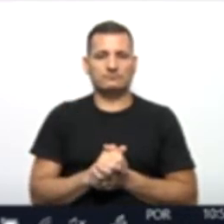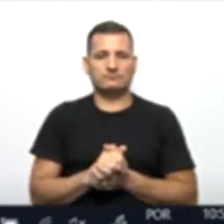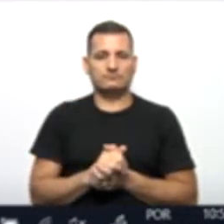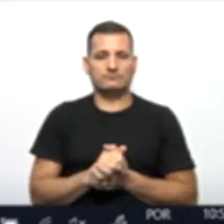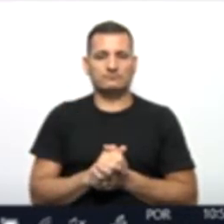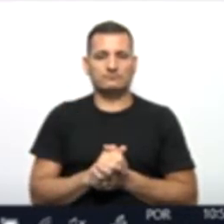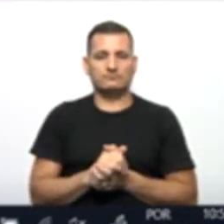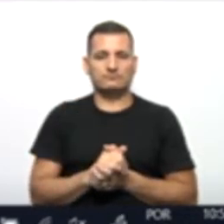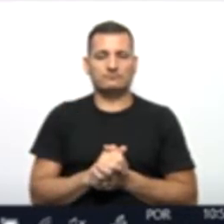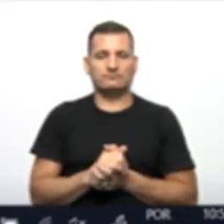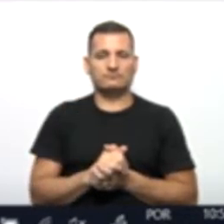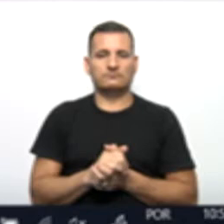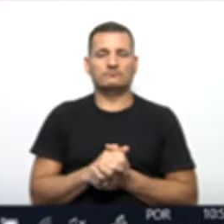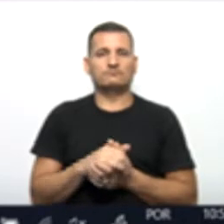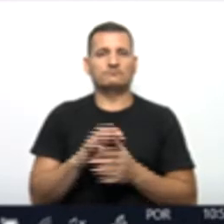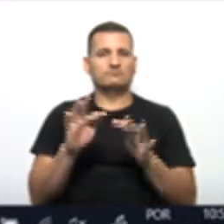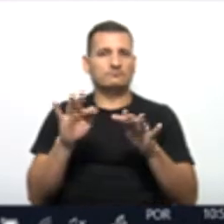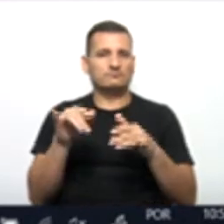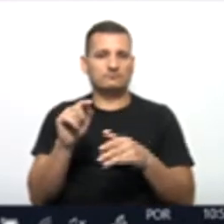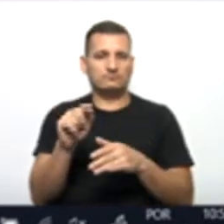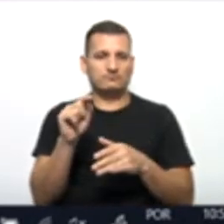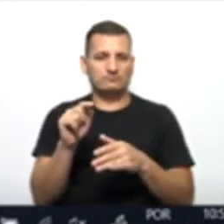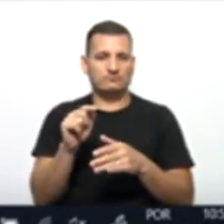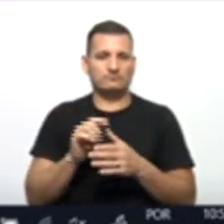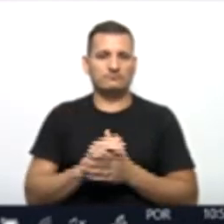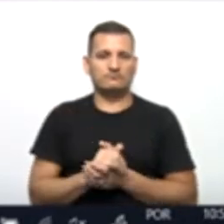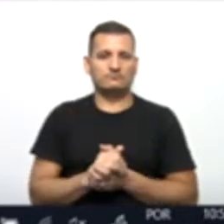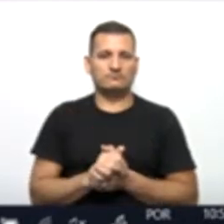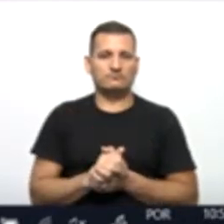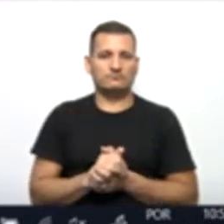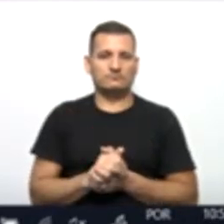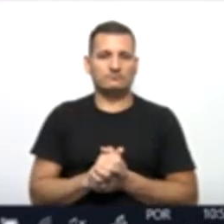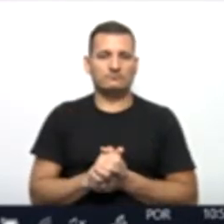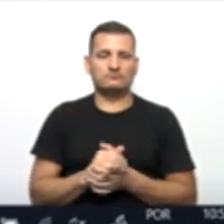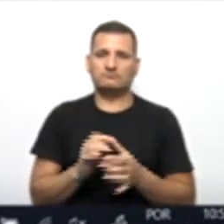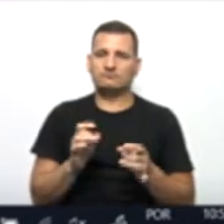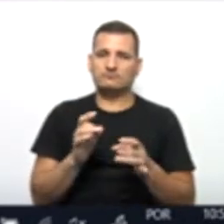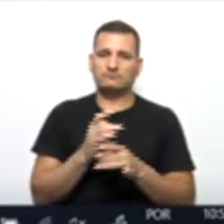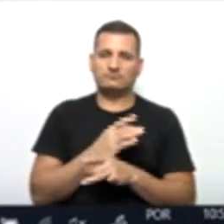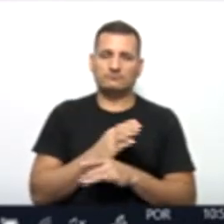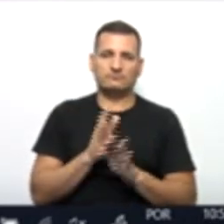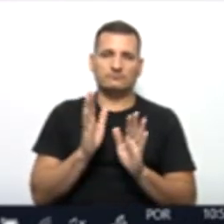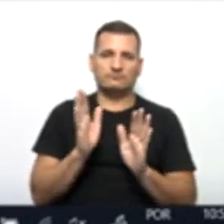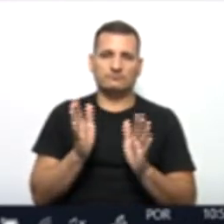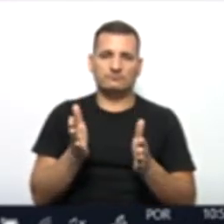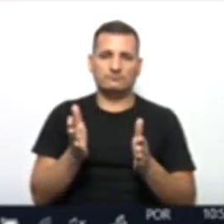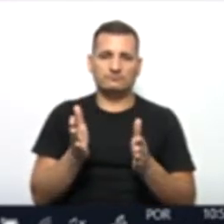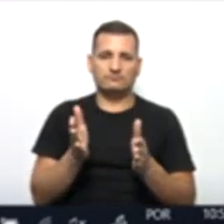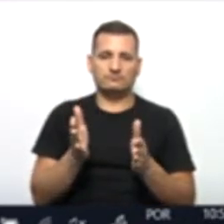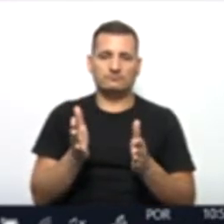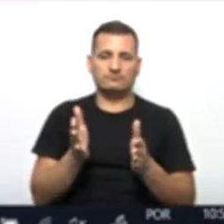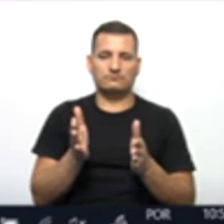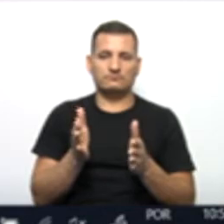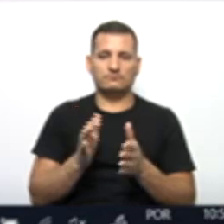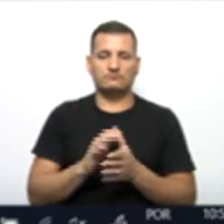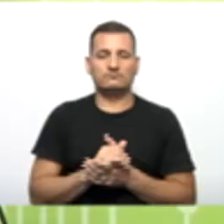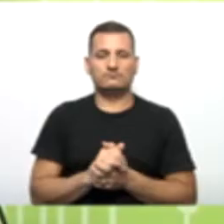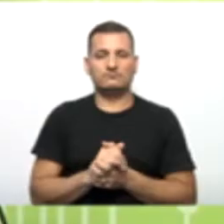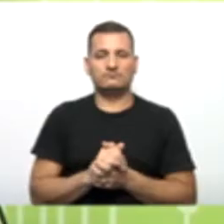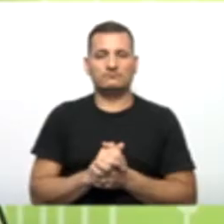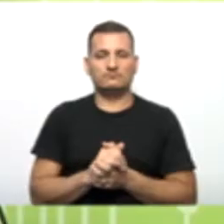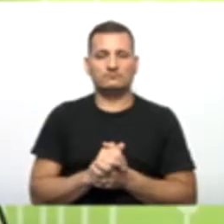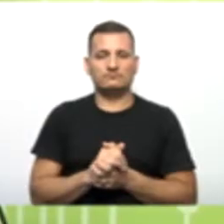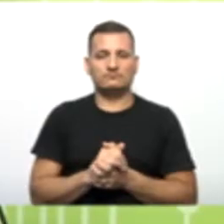sucesso fines para terminar e cabo deu o que a gente vai fazer de